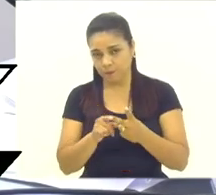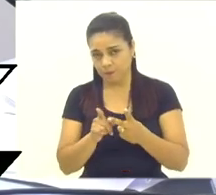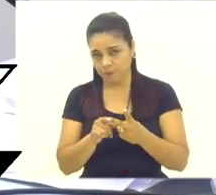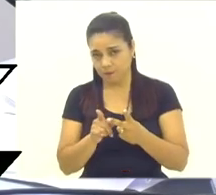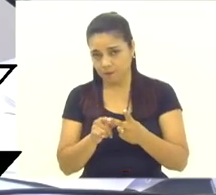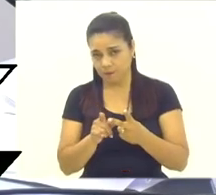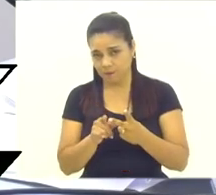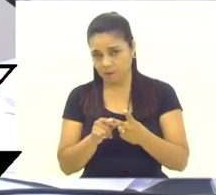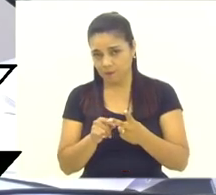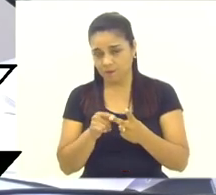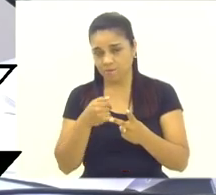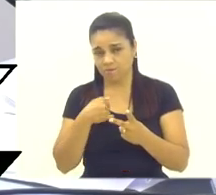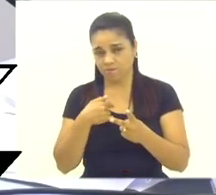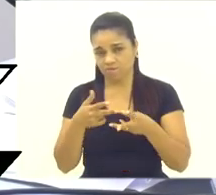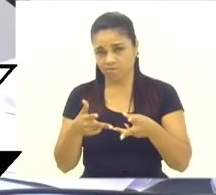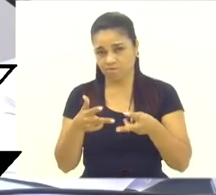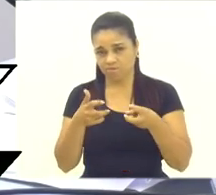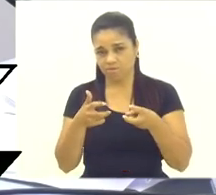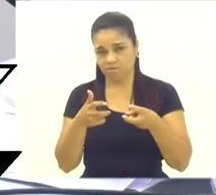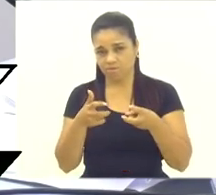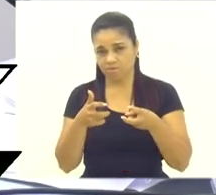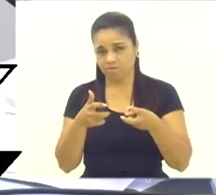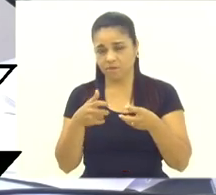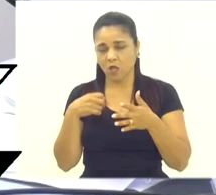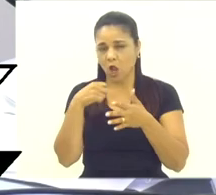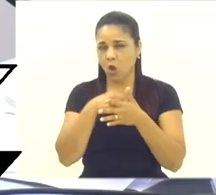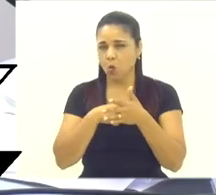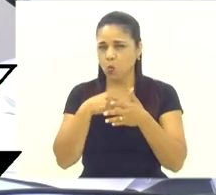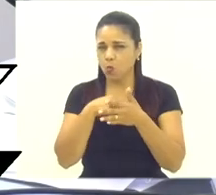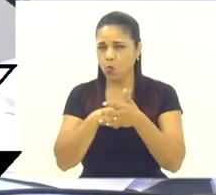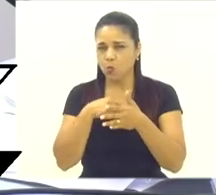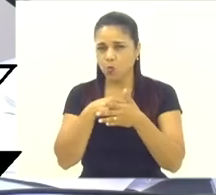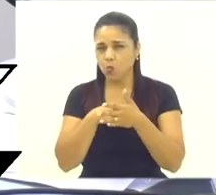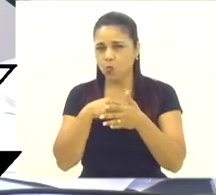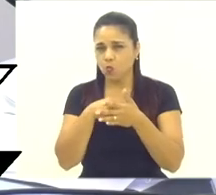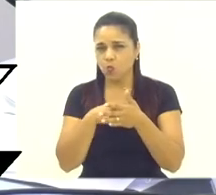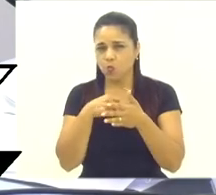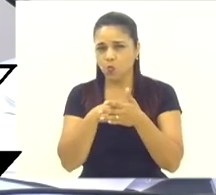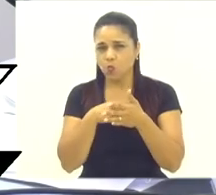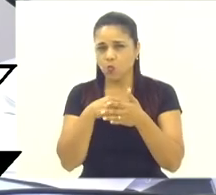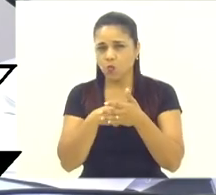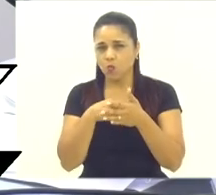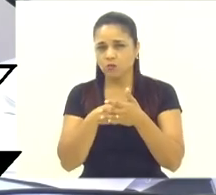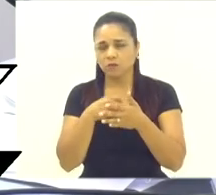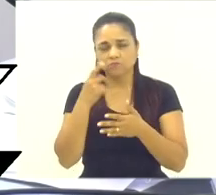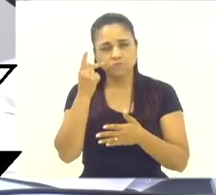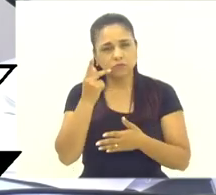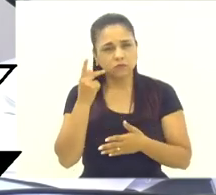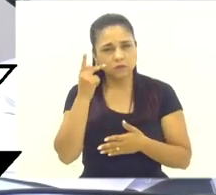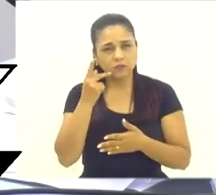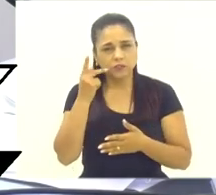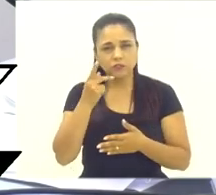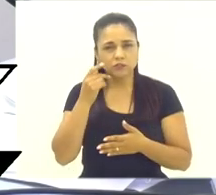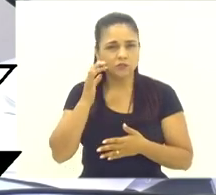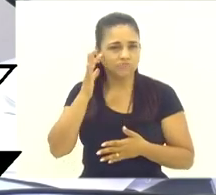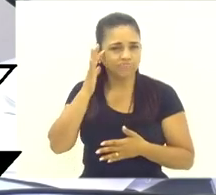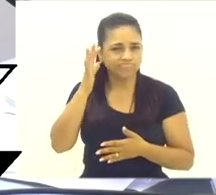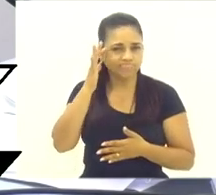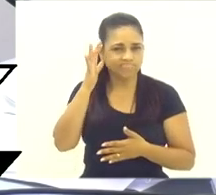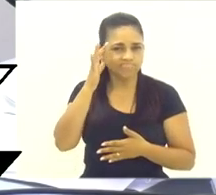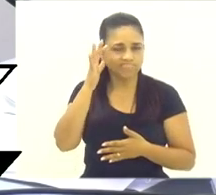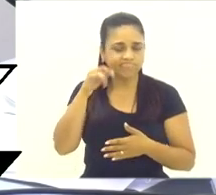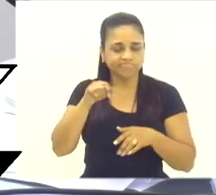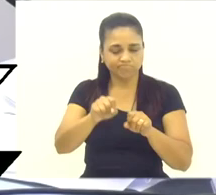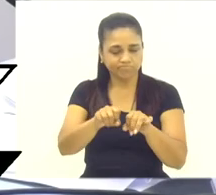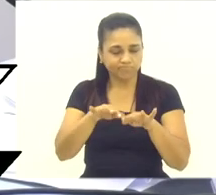eu vejo aqui na luta política ideológica aqui